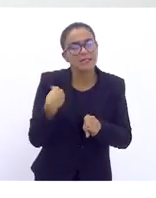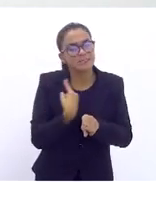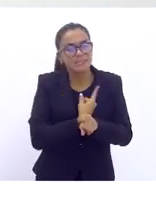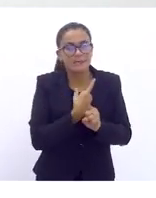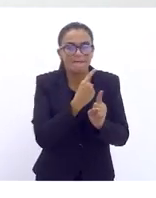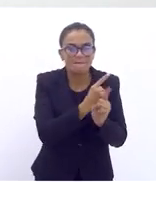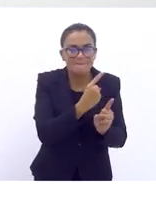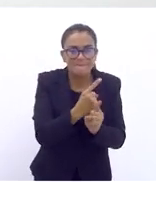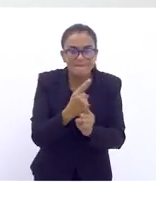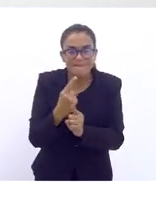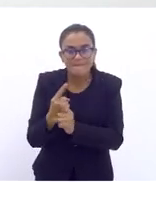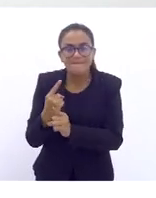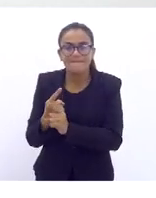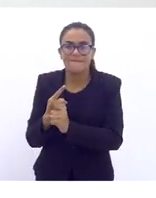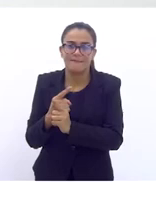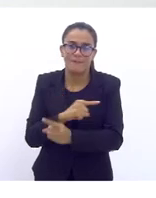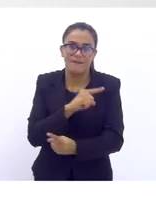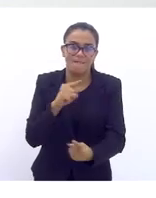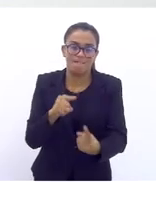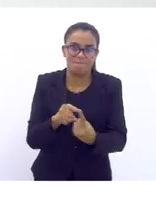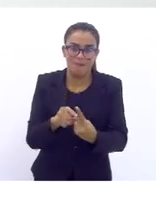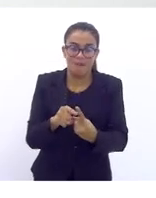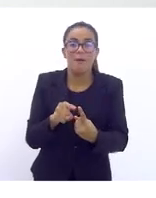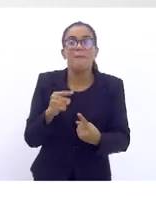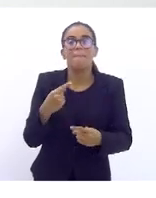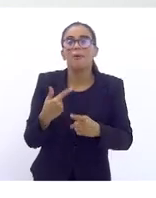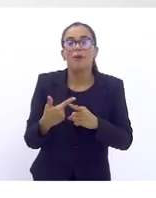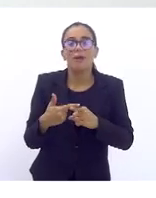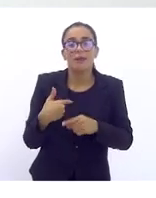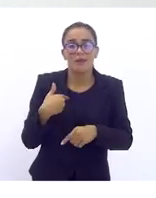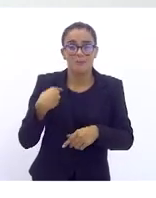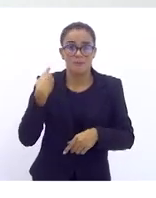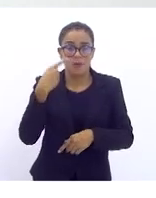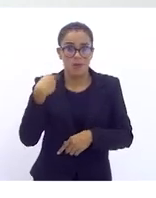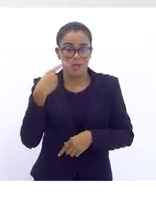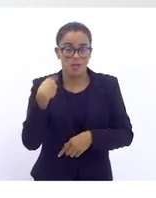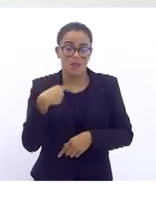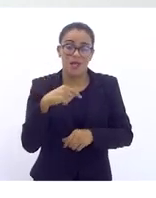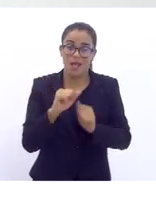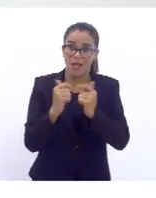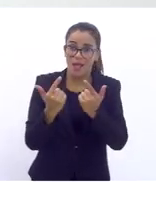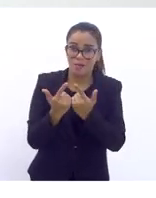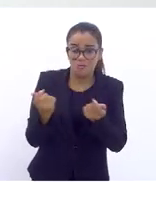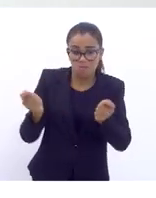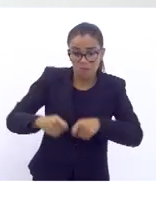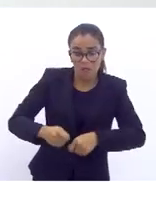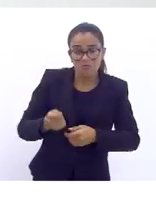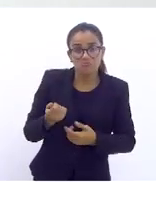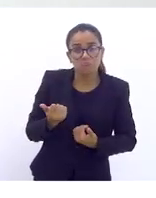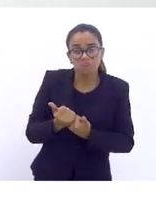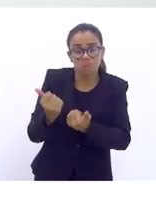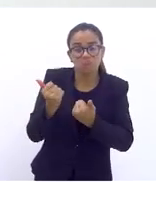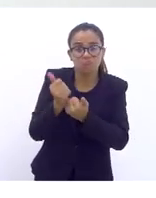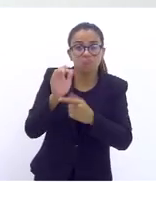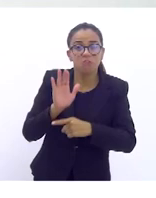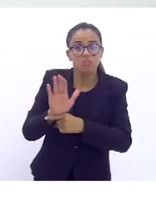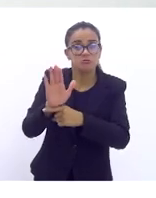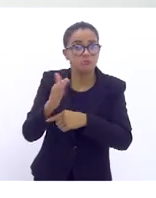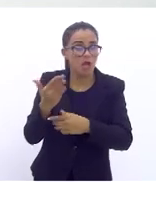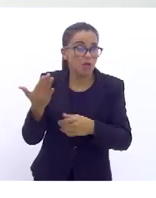identificar de forma bem objetiva para que aí politicamente Assembleia possa contribuir de alguma forma né então assim